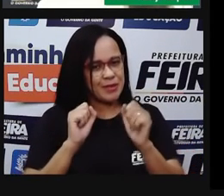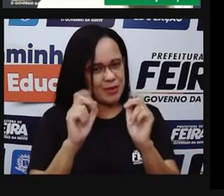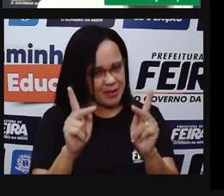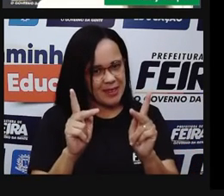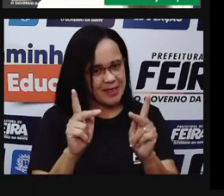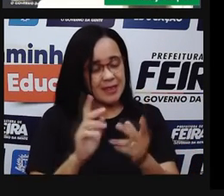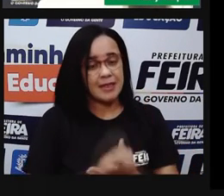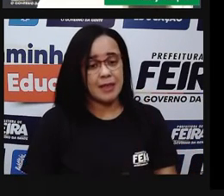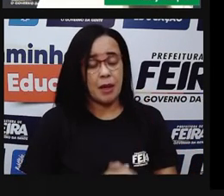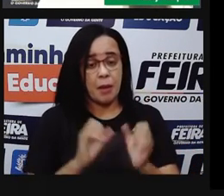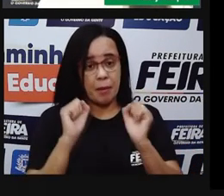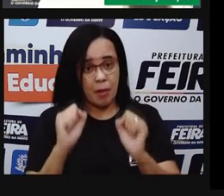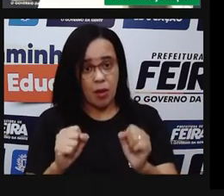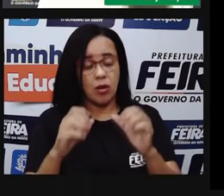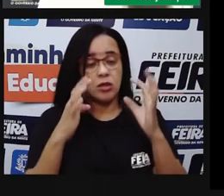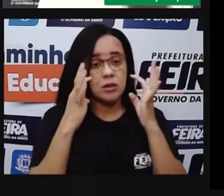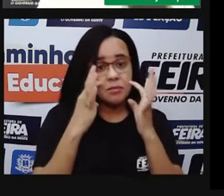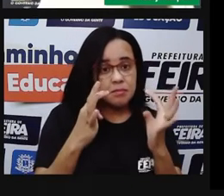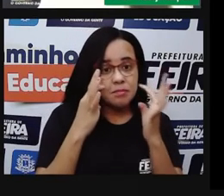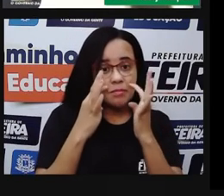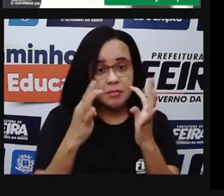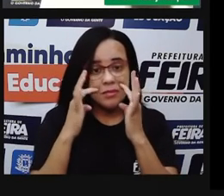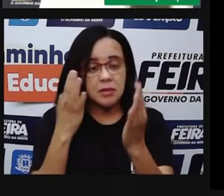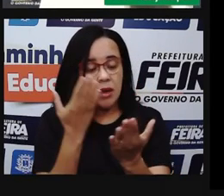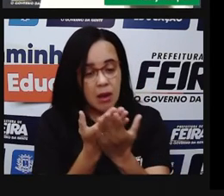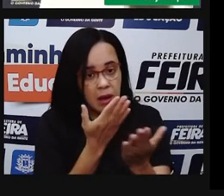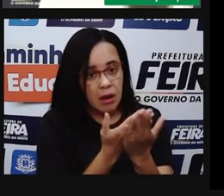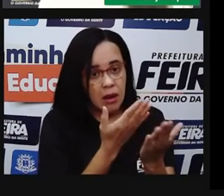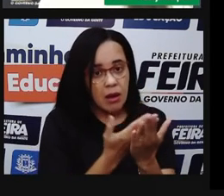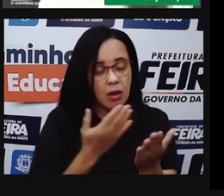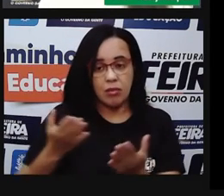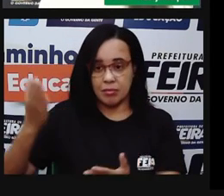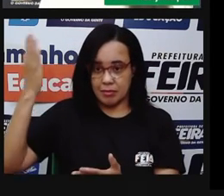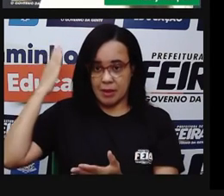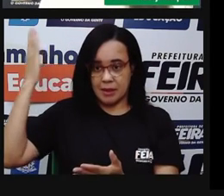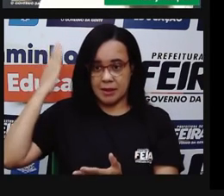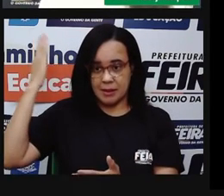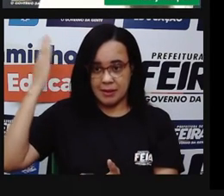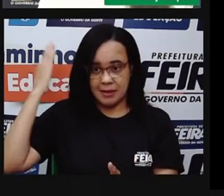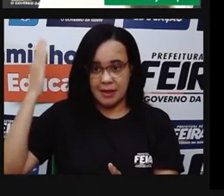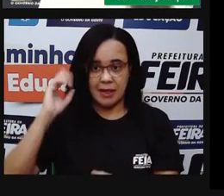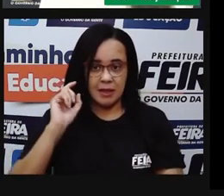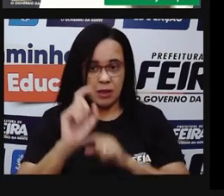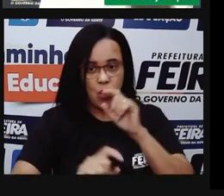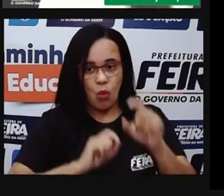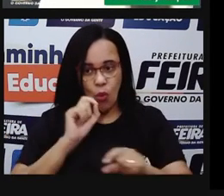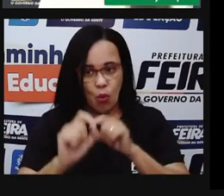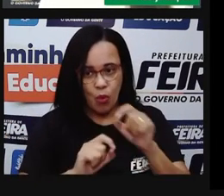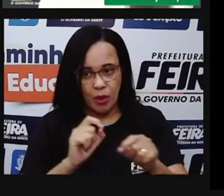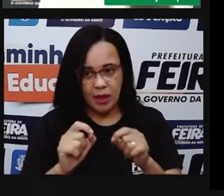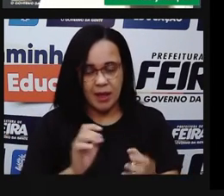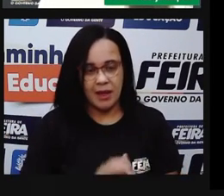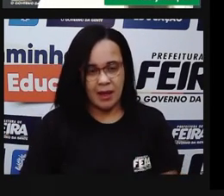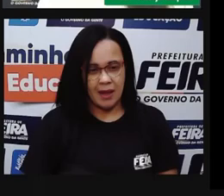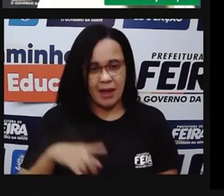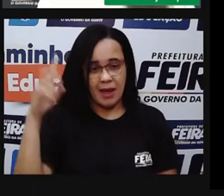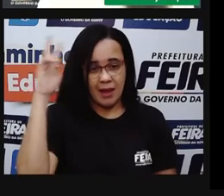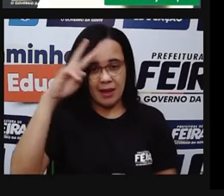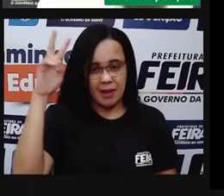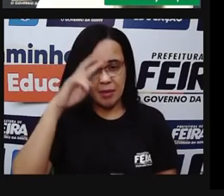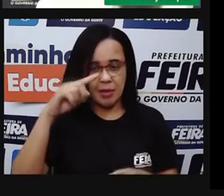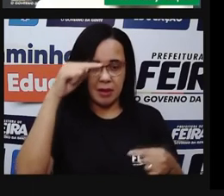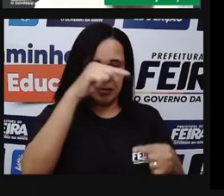na aula passada eu pedi para vocês separarem os rótulos, não foi? E a gente fez frase, eu pedi para vocês